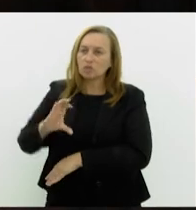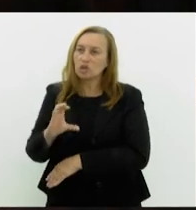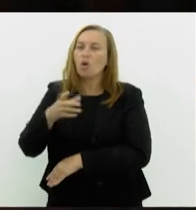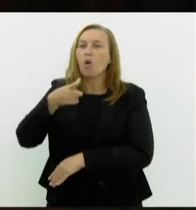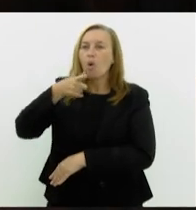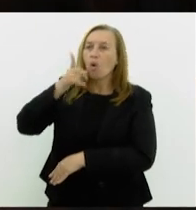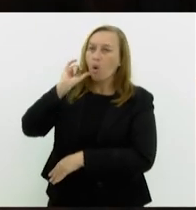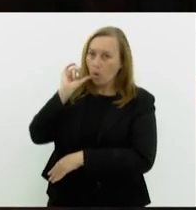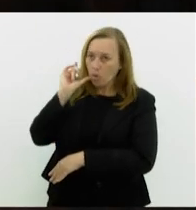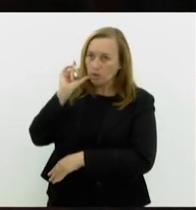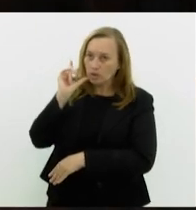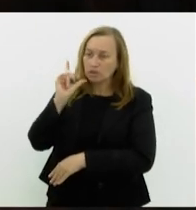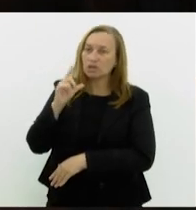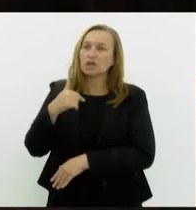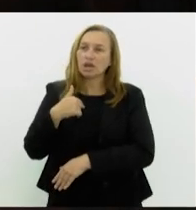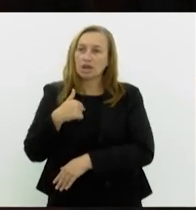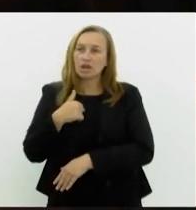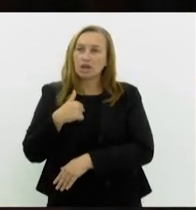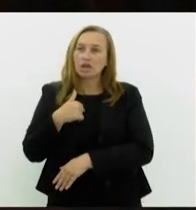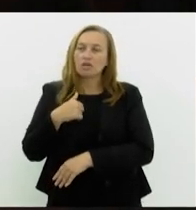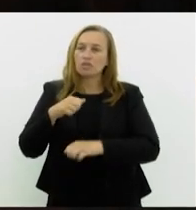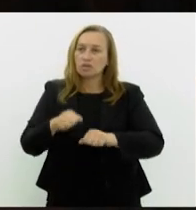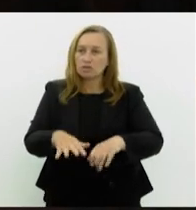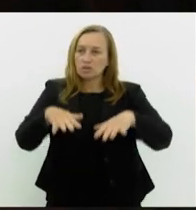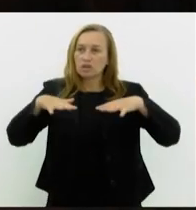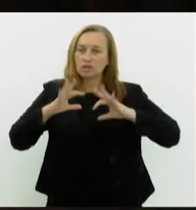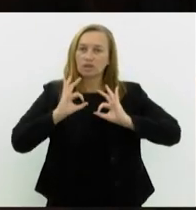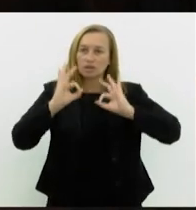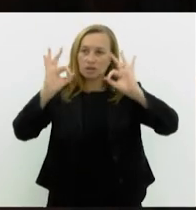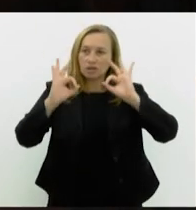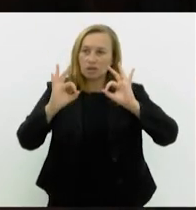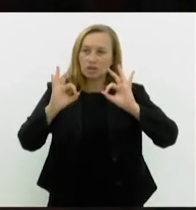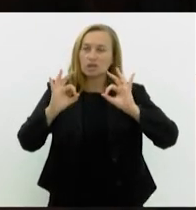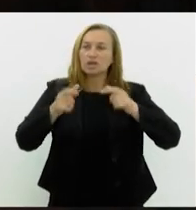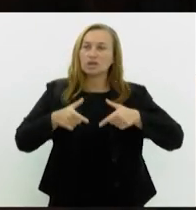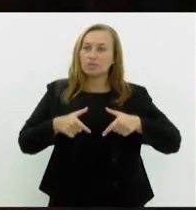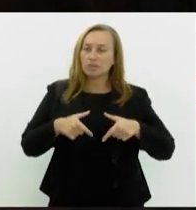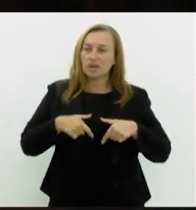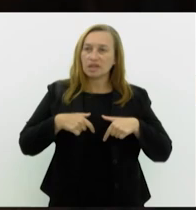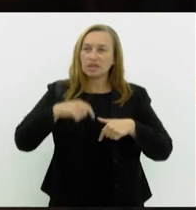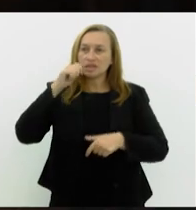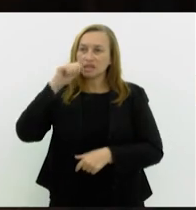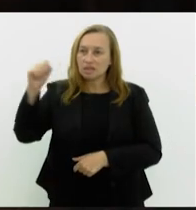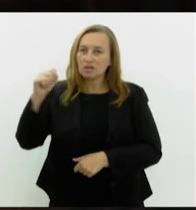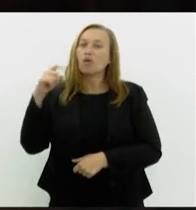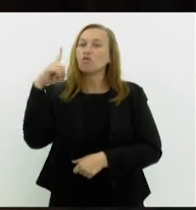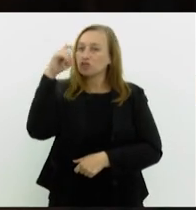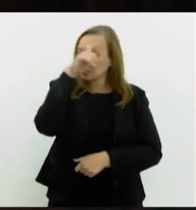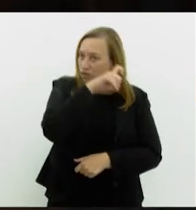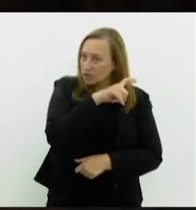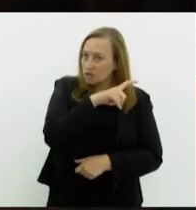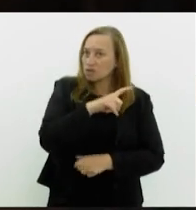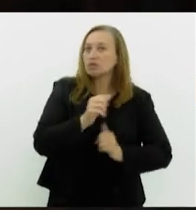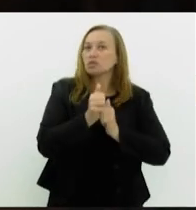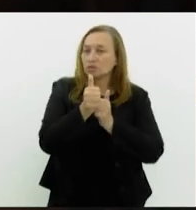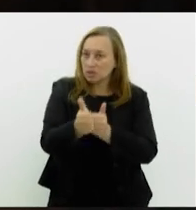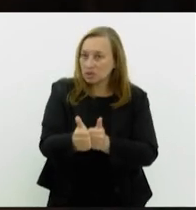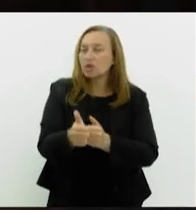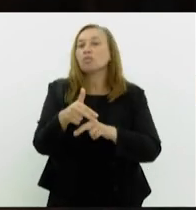eu fiz uma sessão ordinária aqui de entrega de medalha Tiradentes. Foi muito difícil de conduzir.